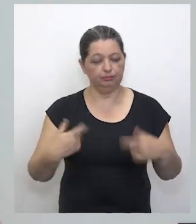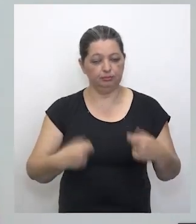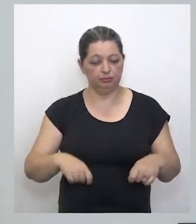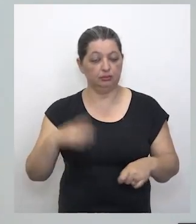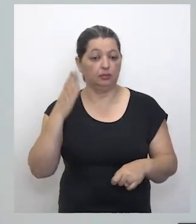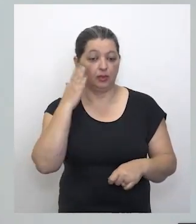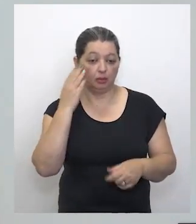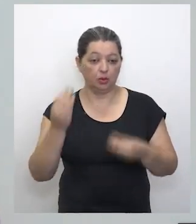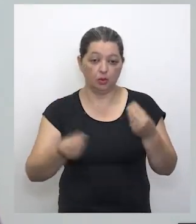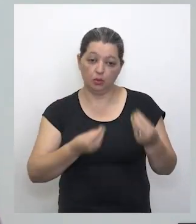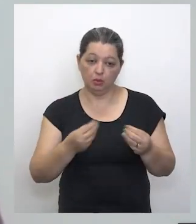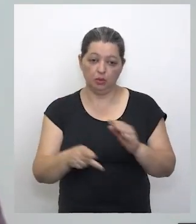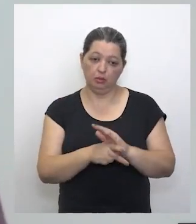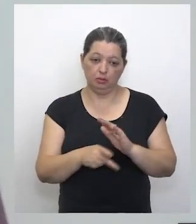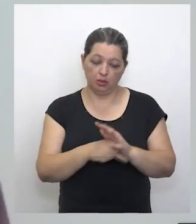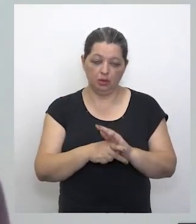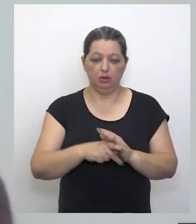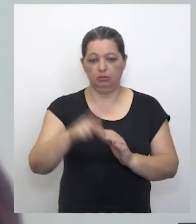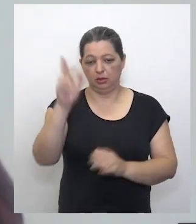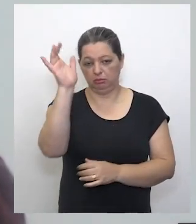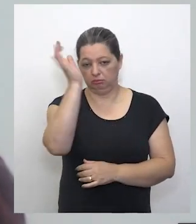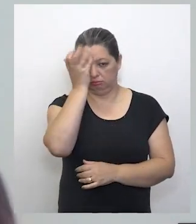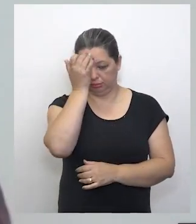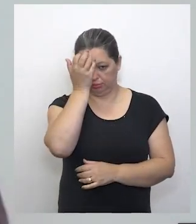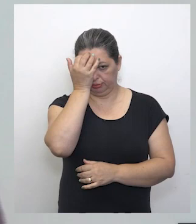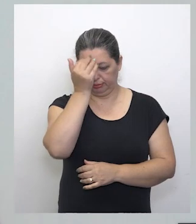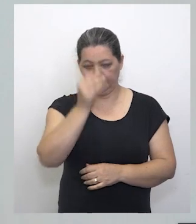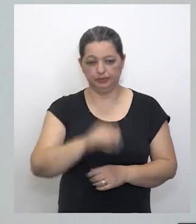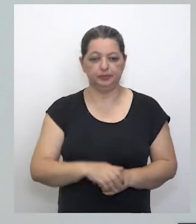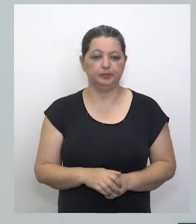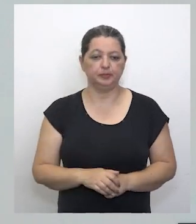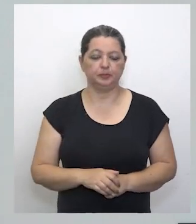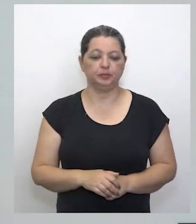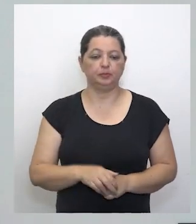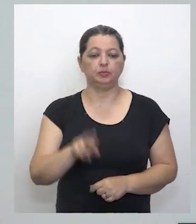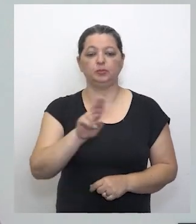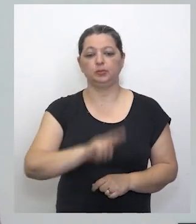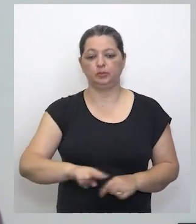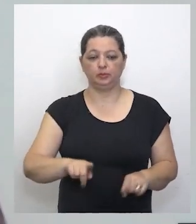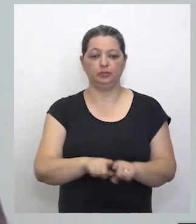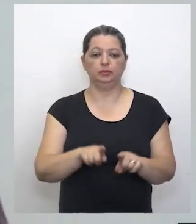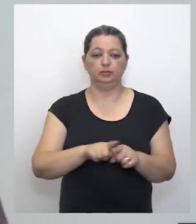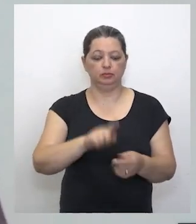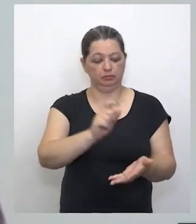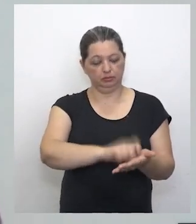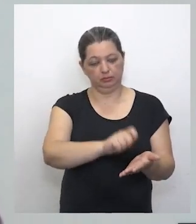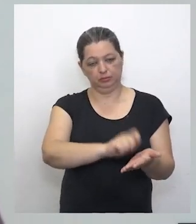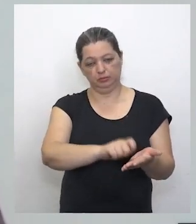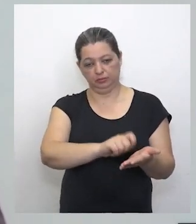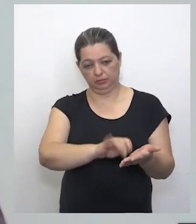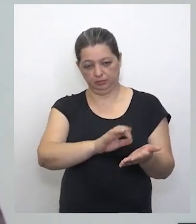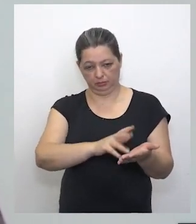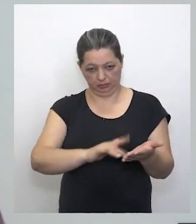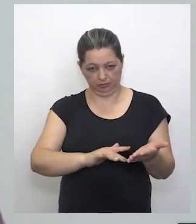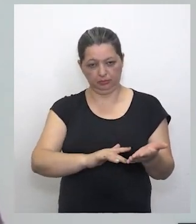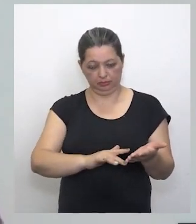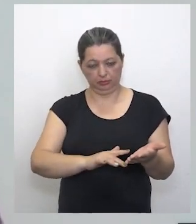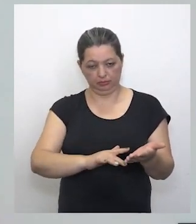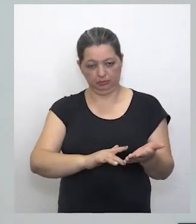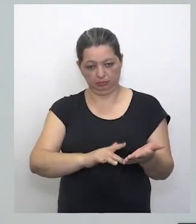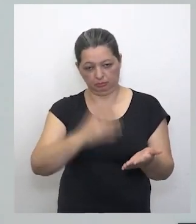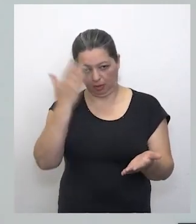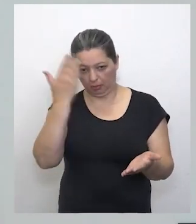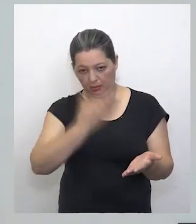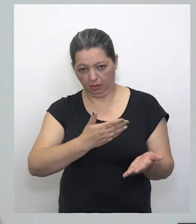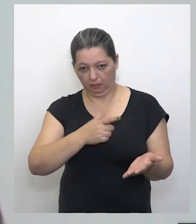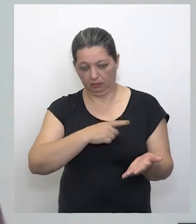do arredondamento e do cálculo mental. E, em seguida, utilizar o cálculo por escrito para validar as suas respostas.